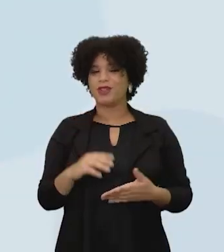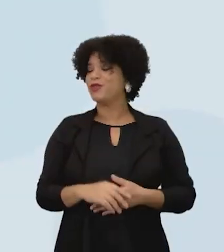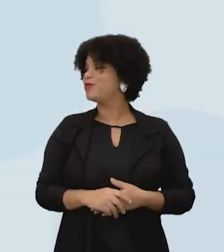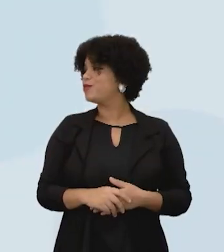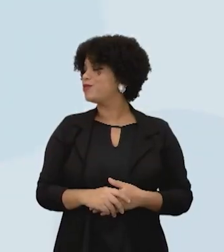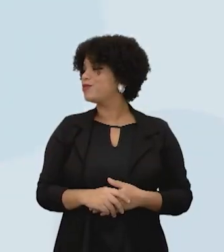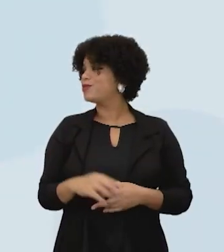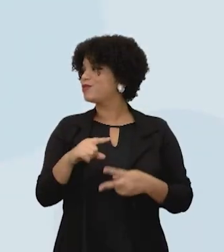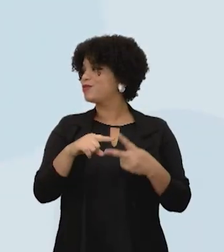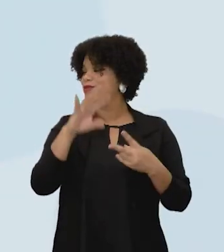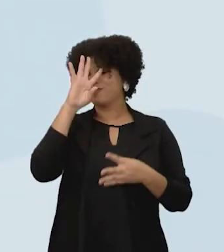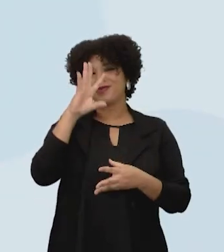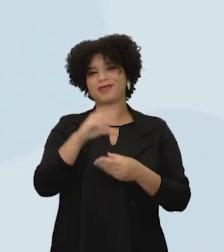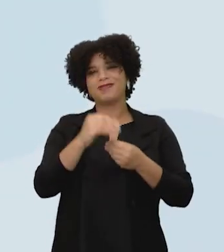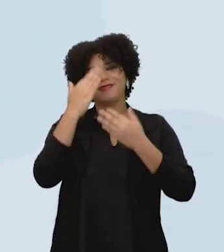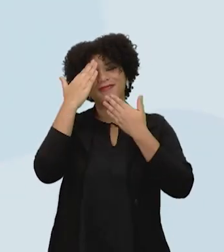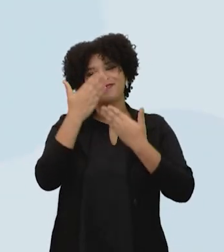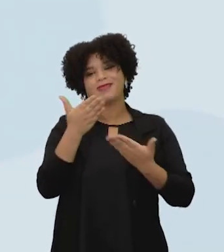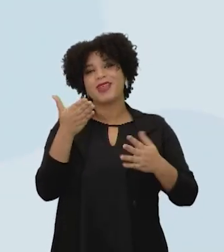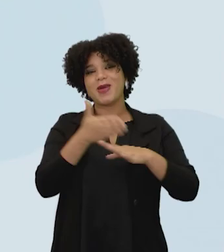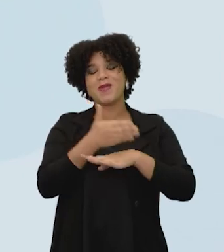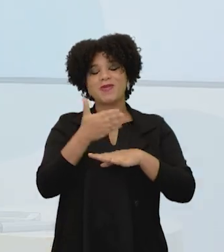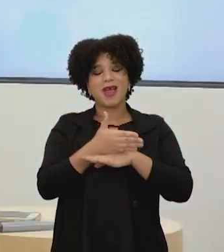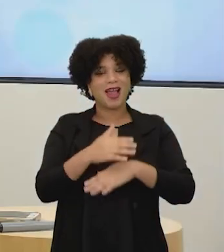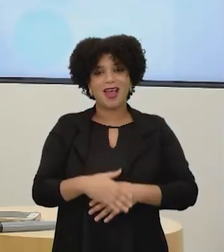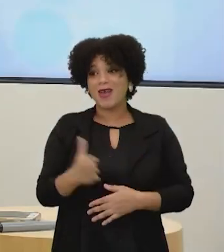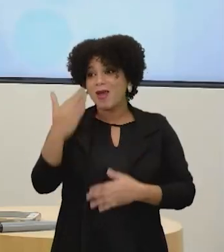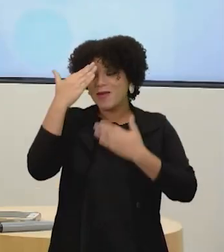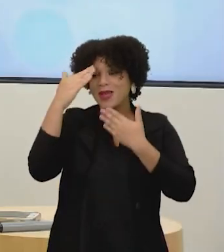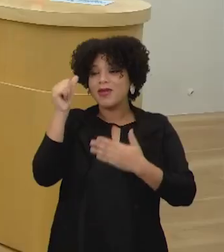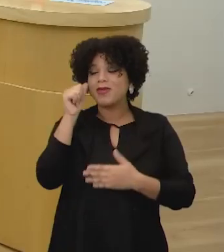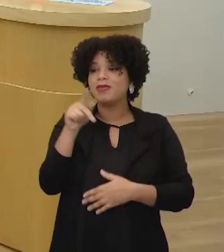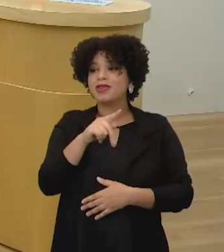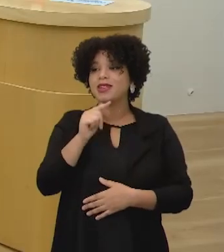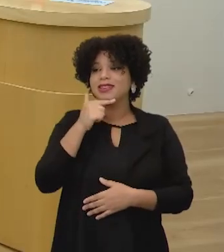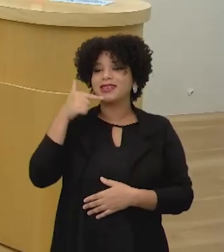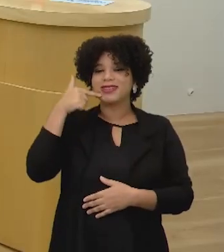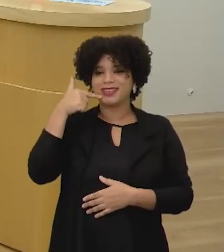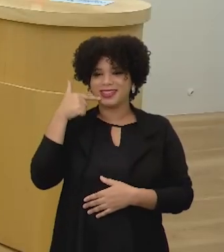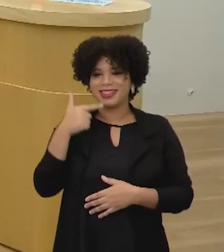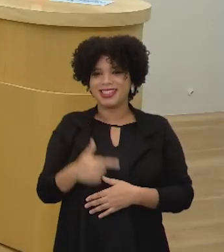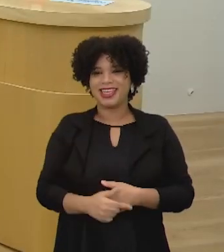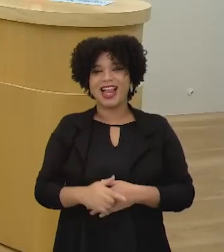Muito obrigado por participar e até a próxima aula. Obrigado, professora Silene.